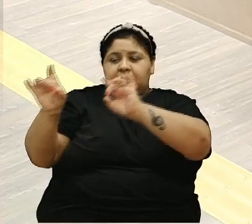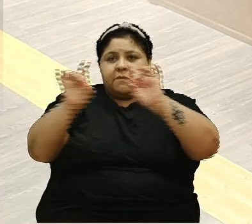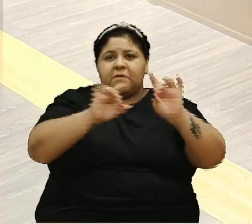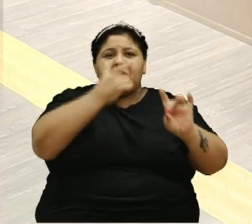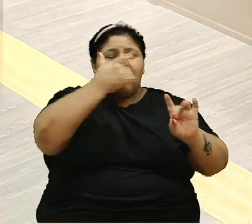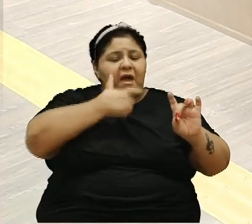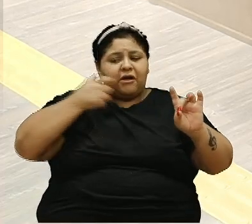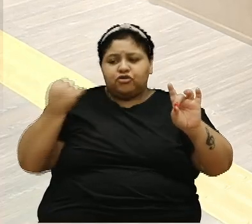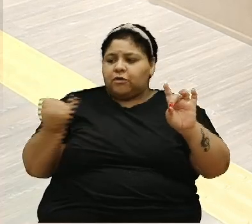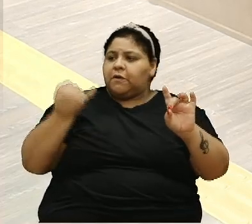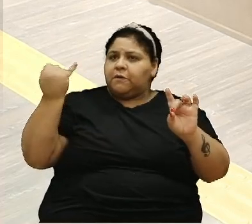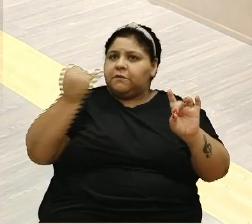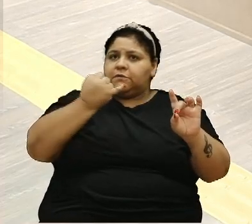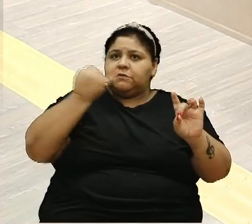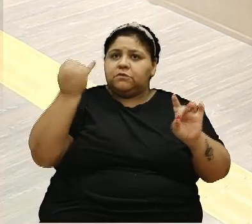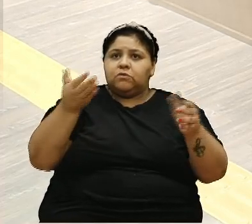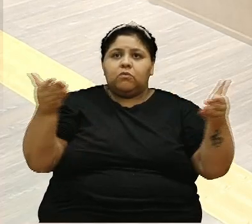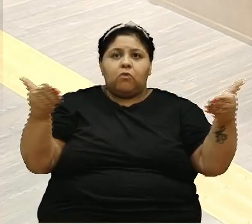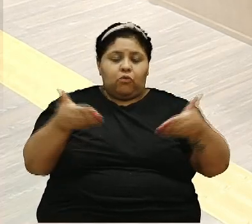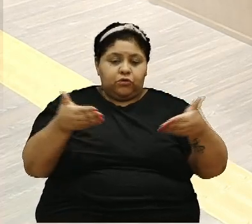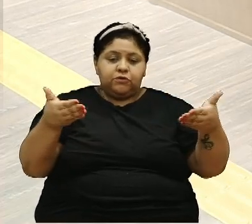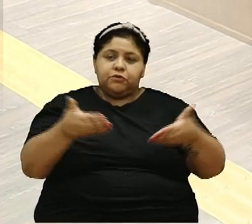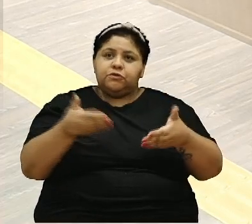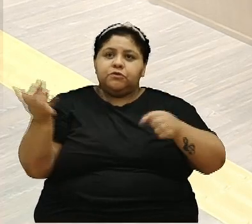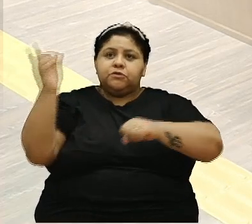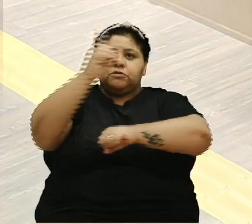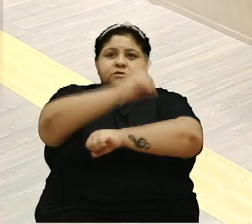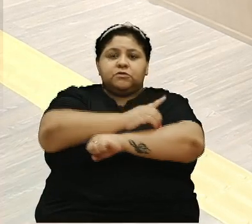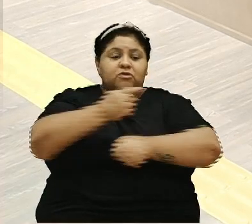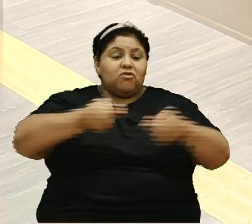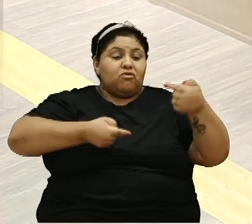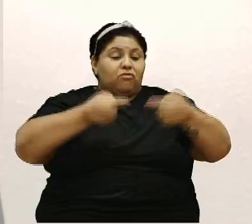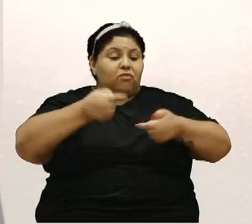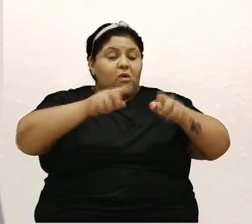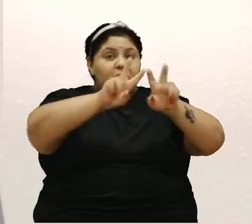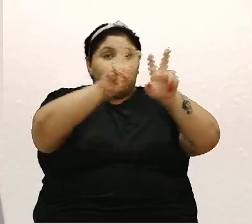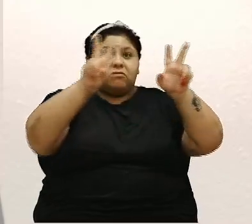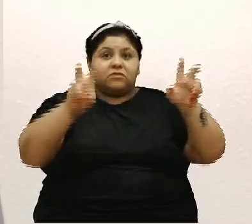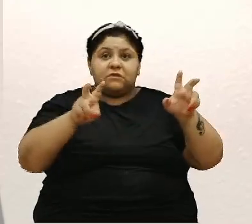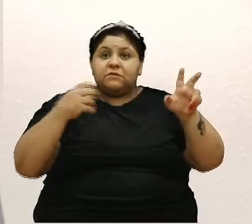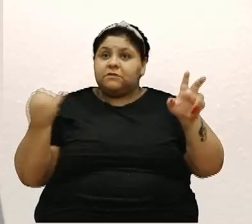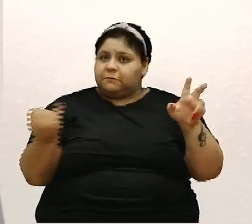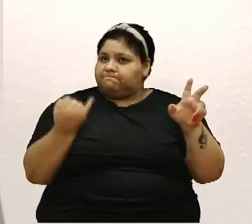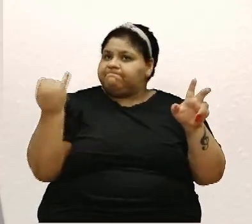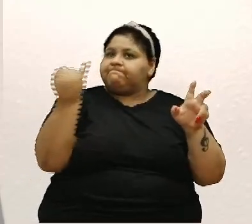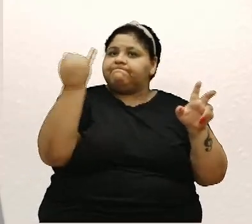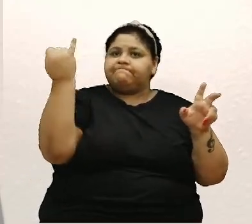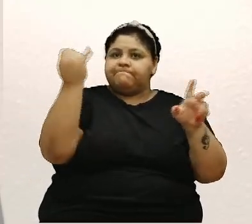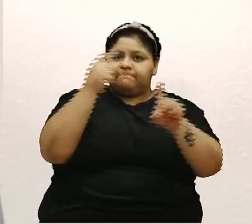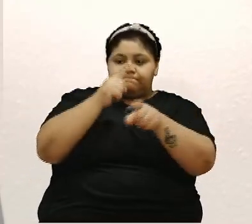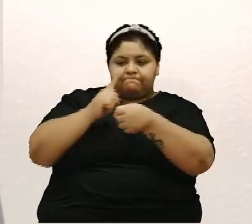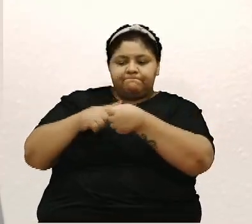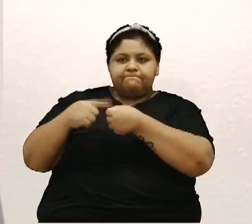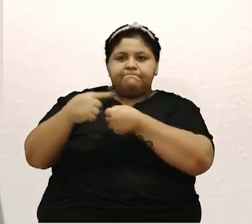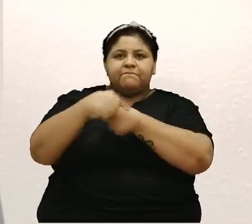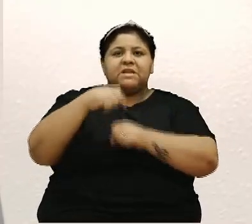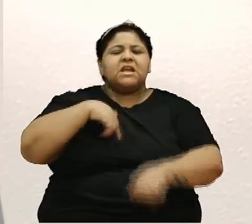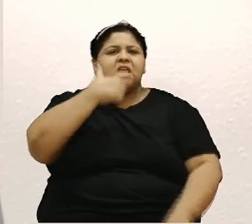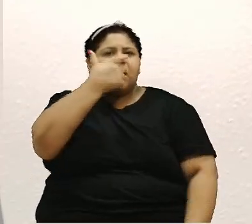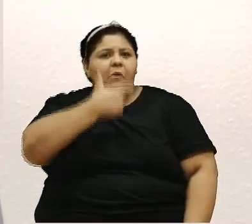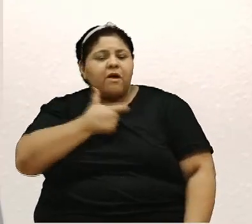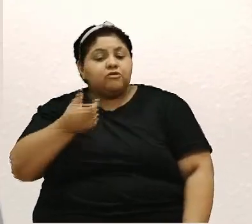é fundamental, né, nós estarmos aqui no dia de hoje debatendo assuntos que são importantíssimos para a nossa cidade. E eu acho que a